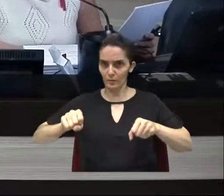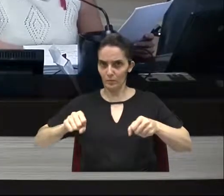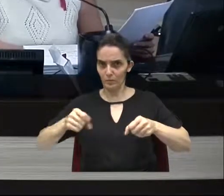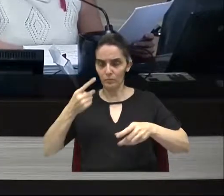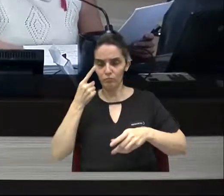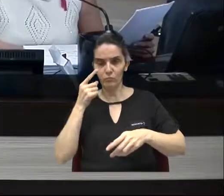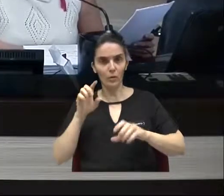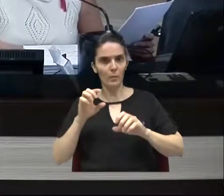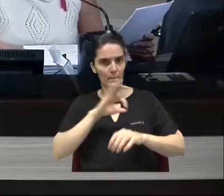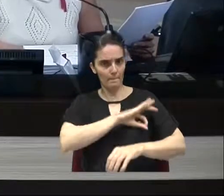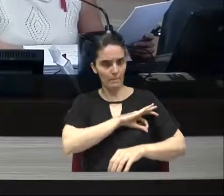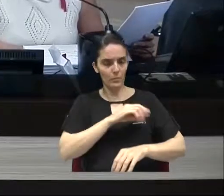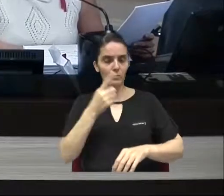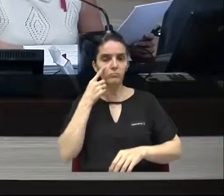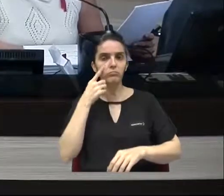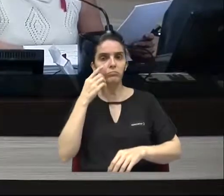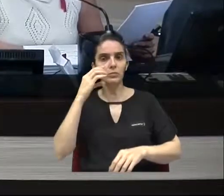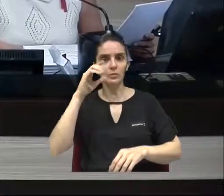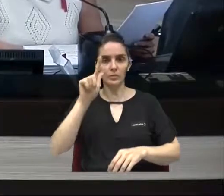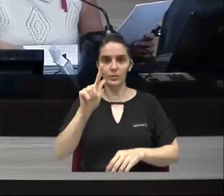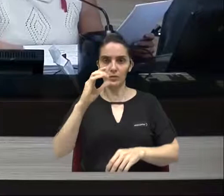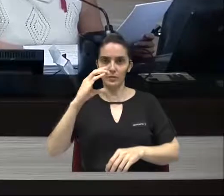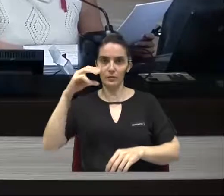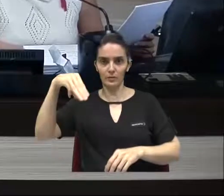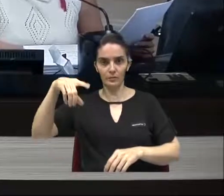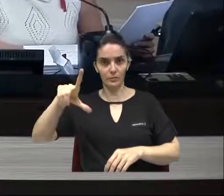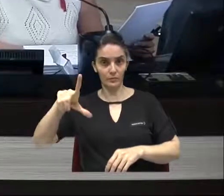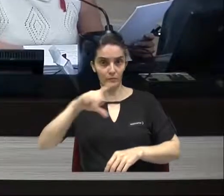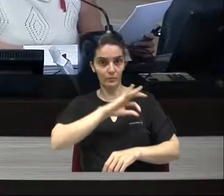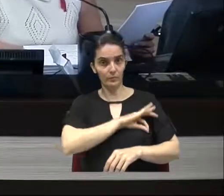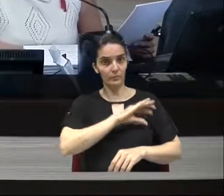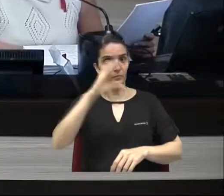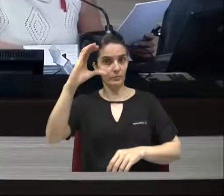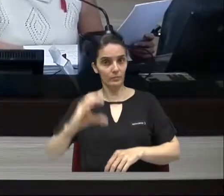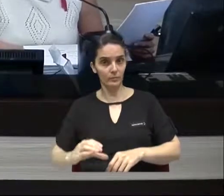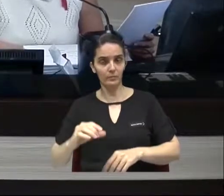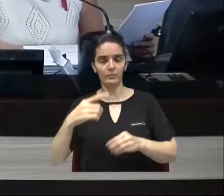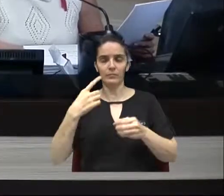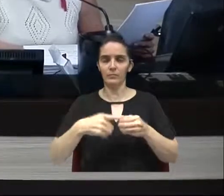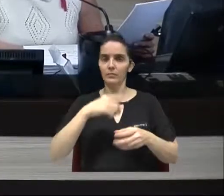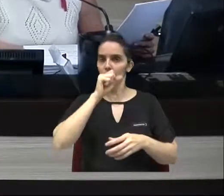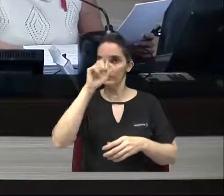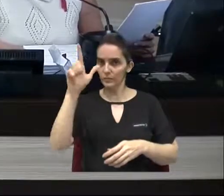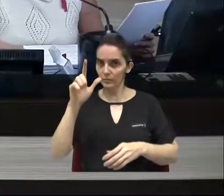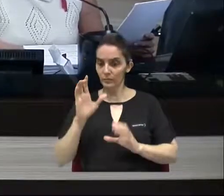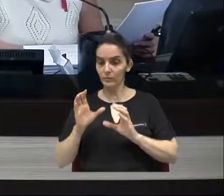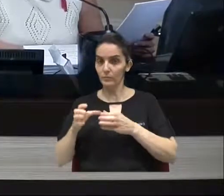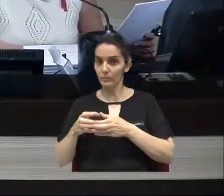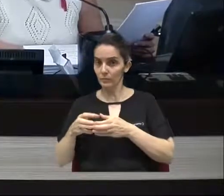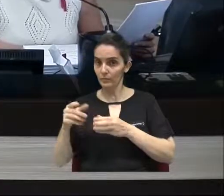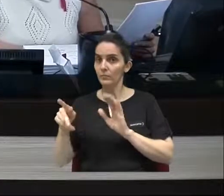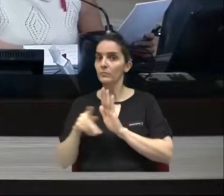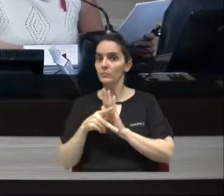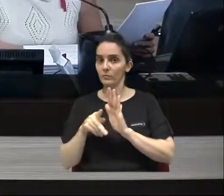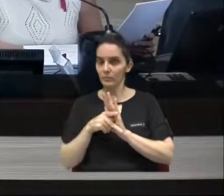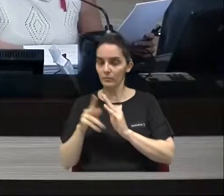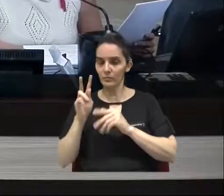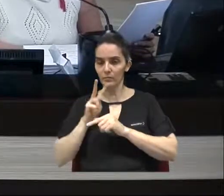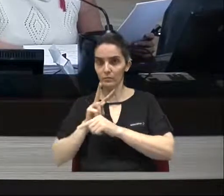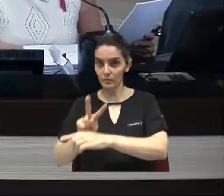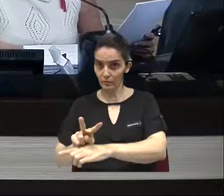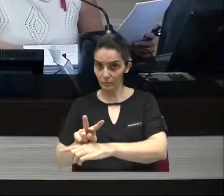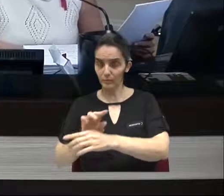Motos, da GCML, Guarda Civil Municipal de Limeira, equipe destinada ao apoio tático